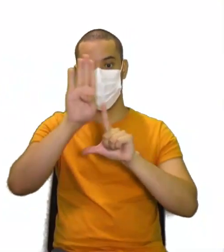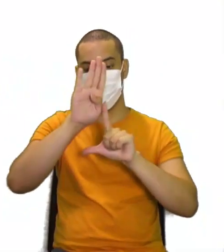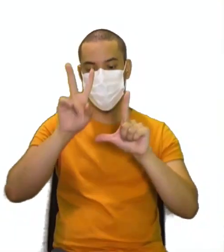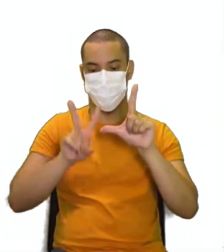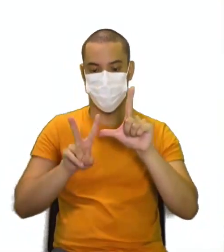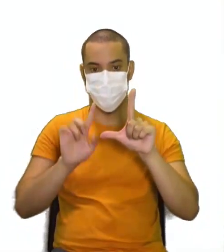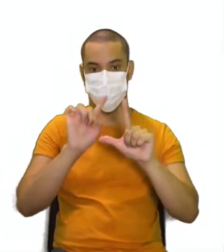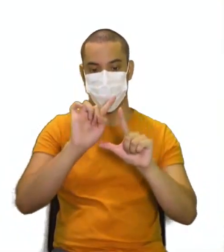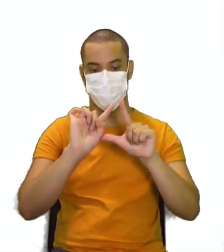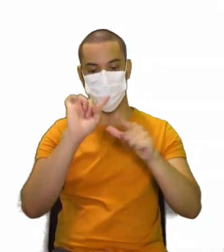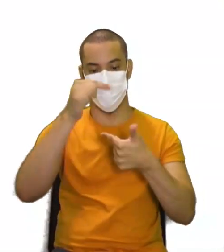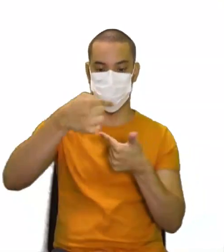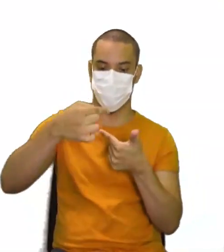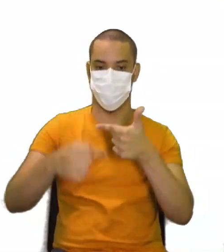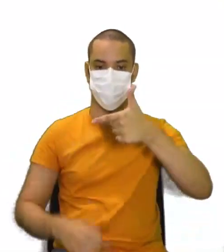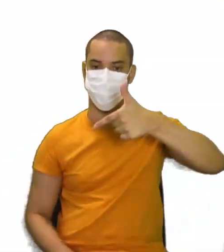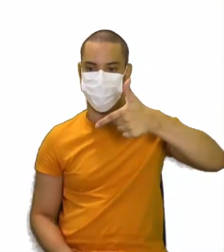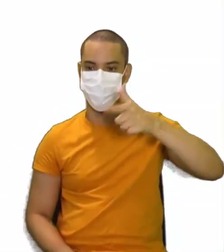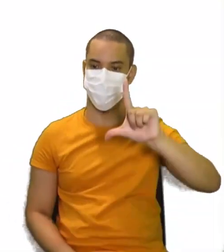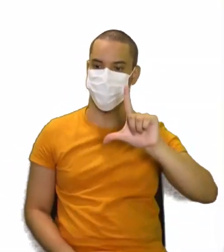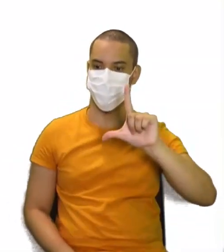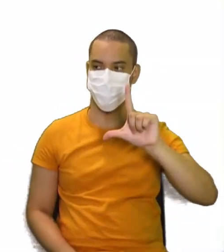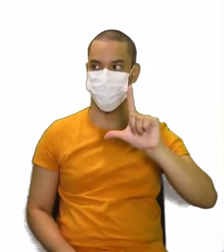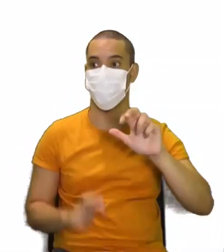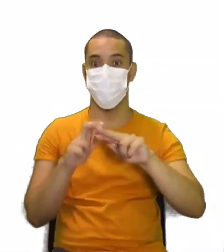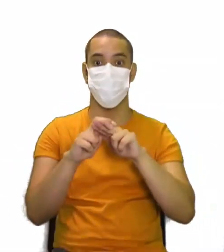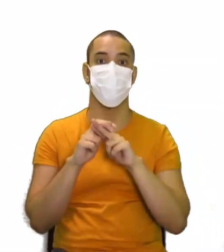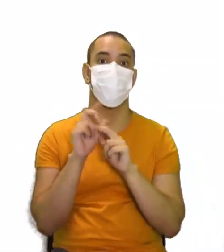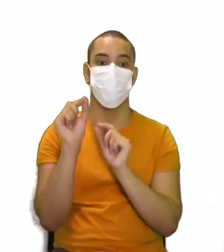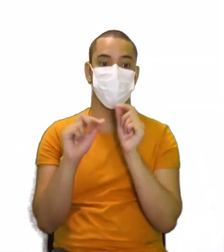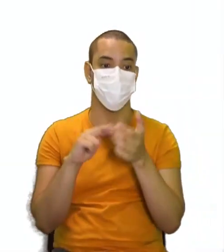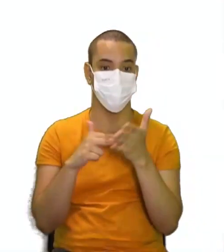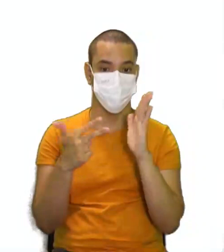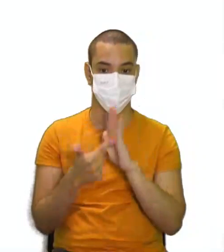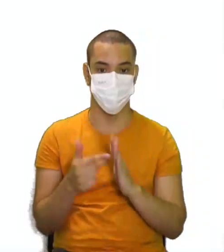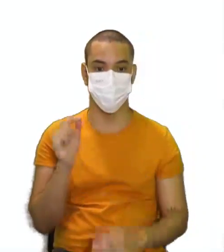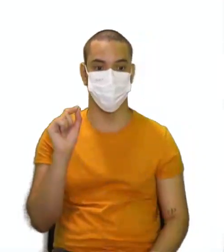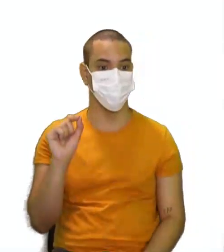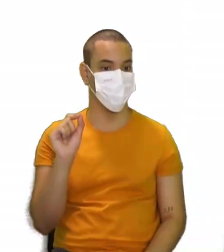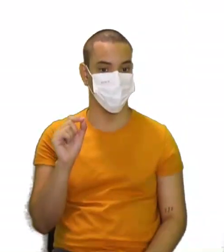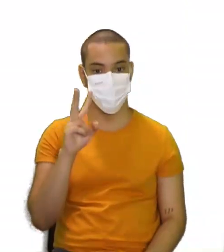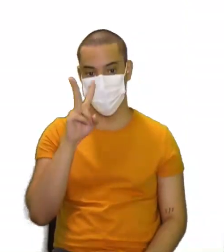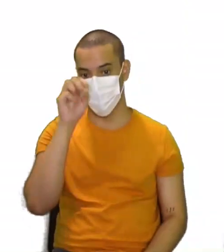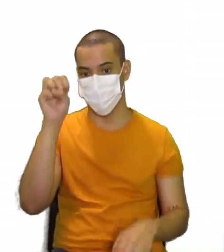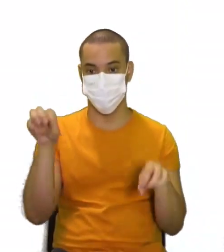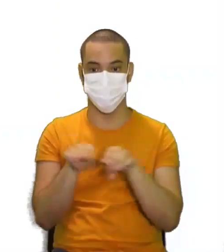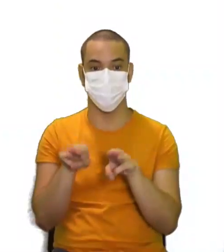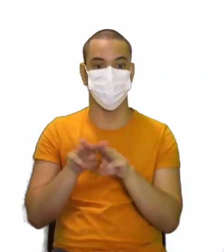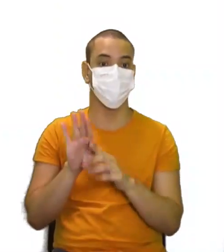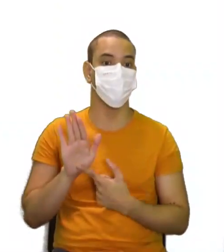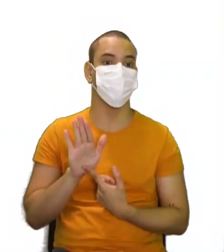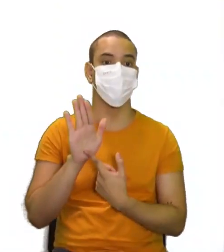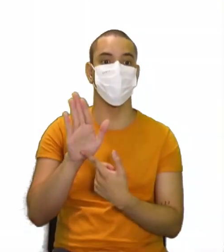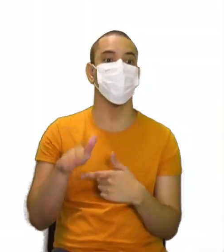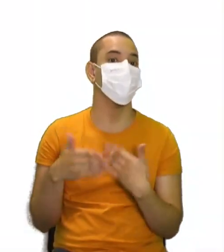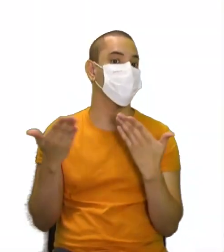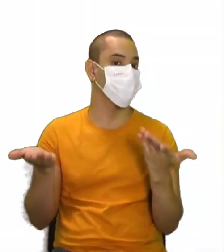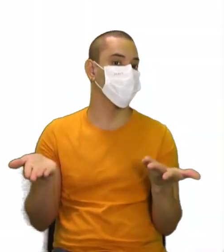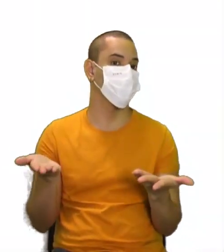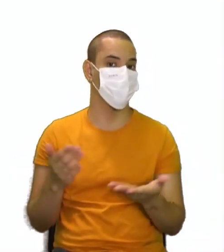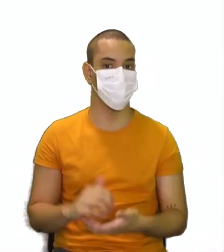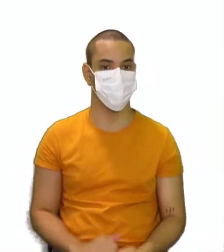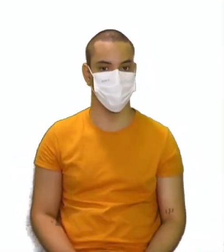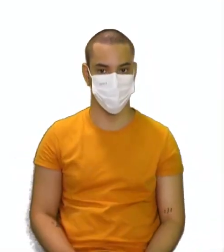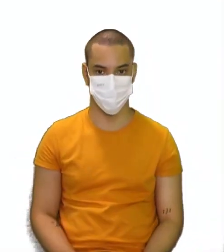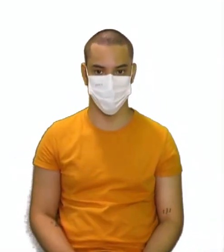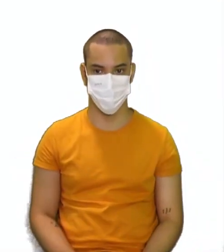B. A força magnética, respectivamente, mais bem representada por